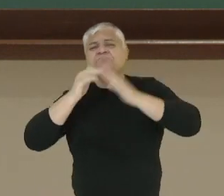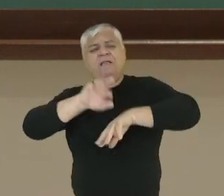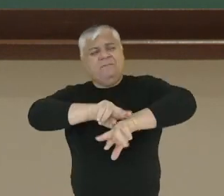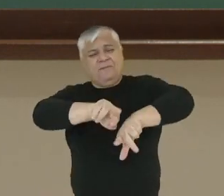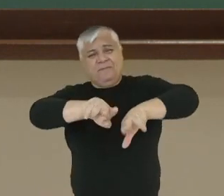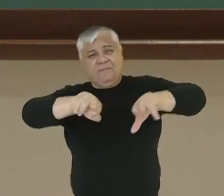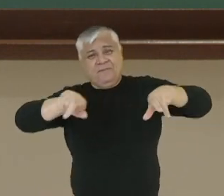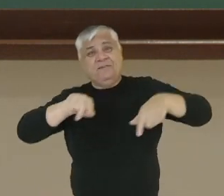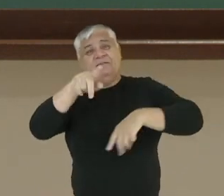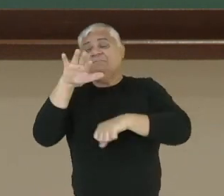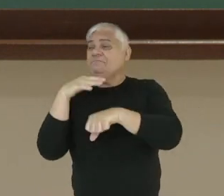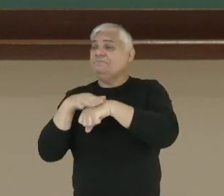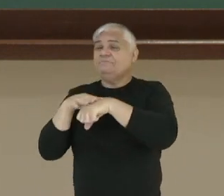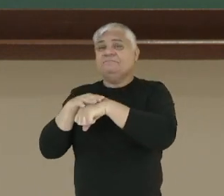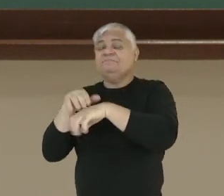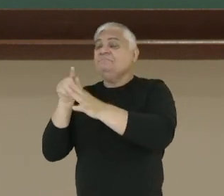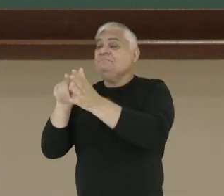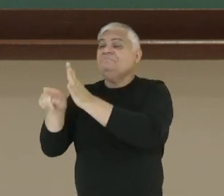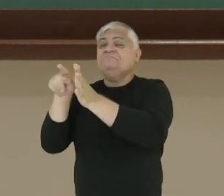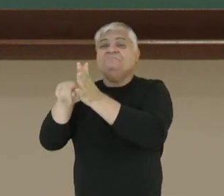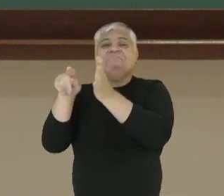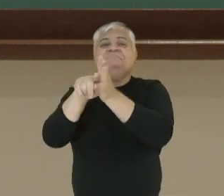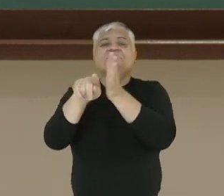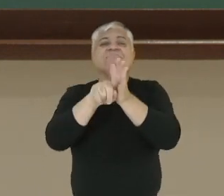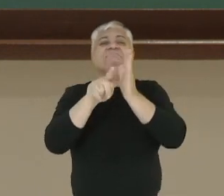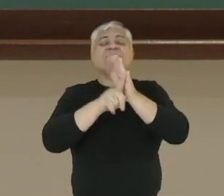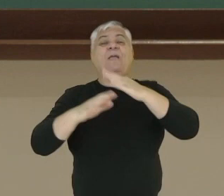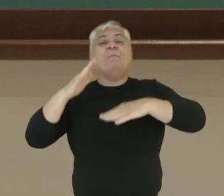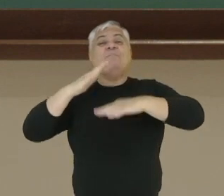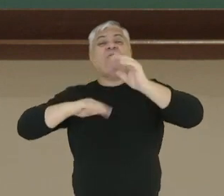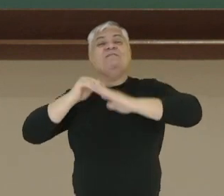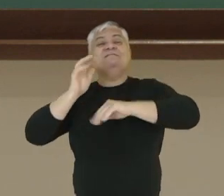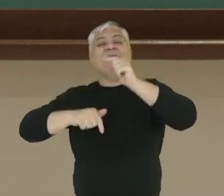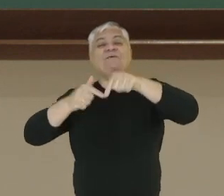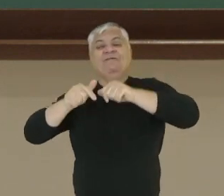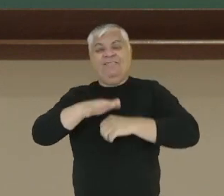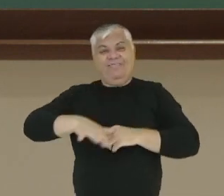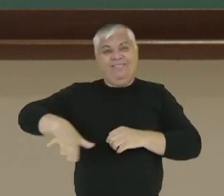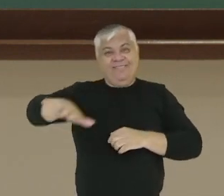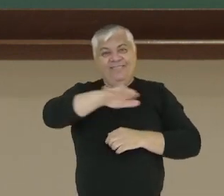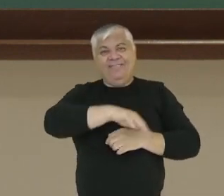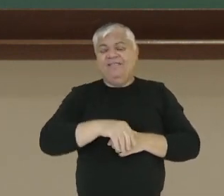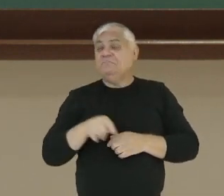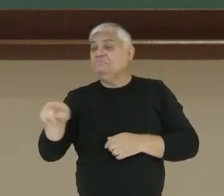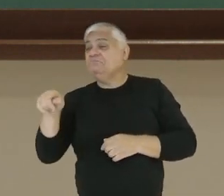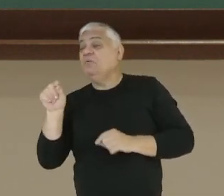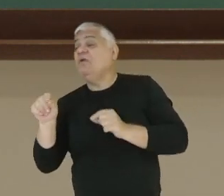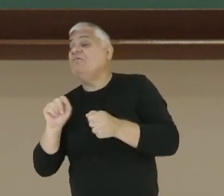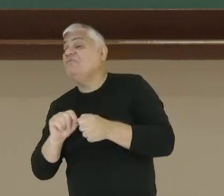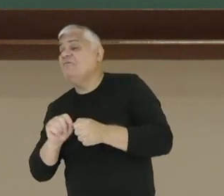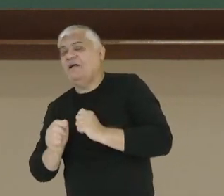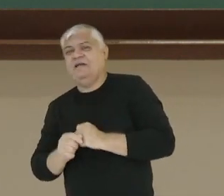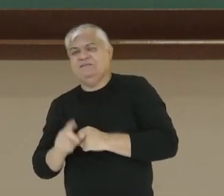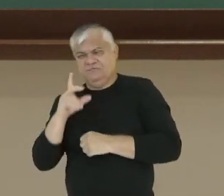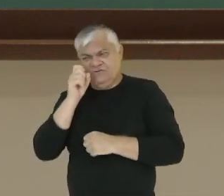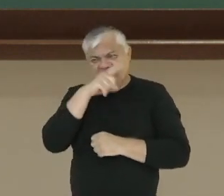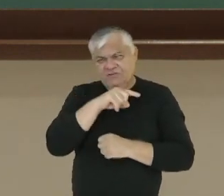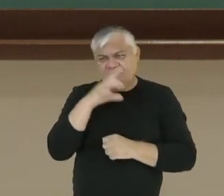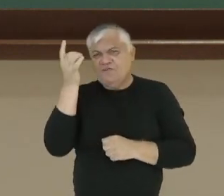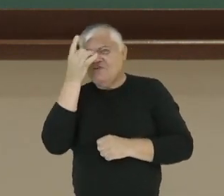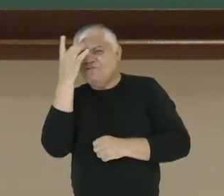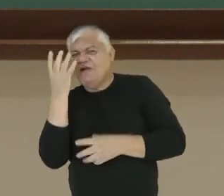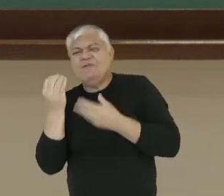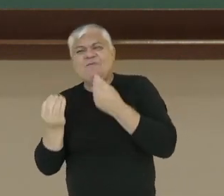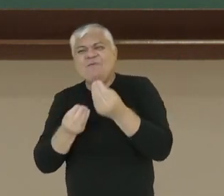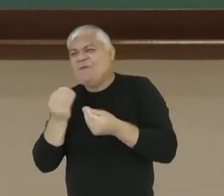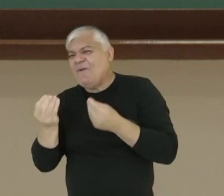com essas pessoas sobre essas profissões. E aí tente descobrir o que ele faz, se é difícil o trabalho dele, o que